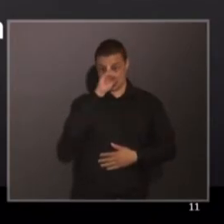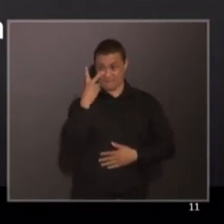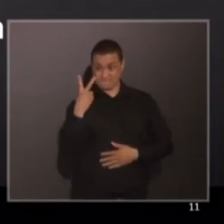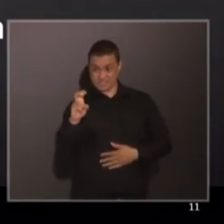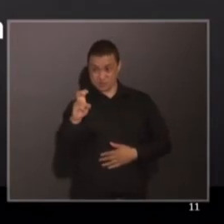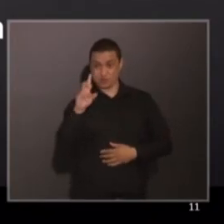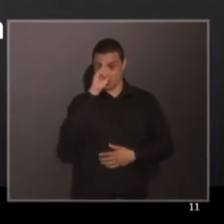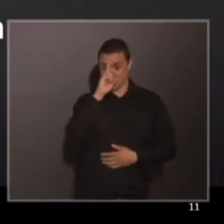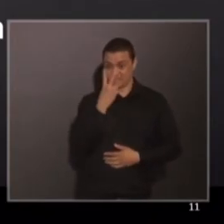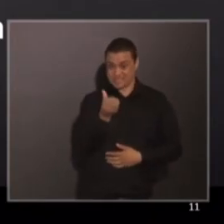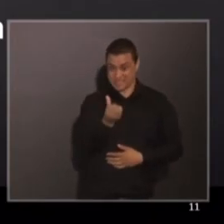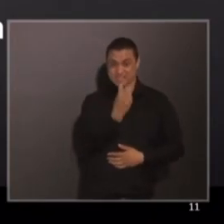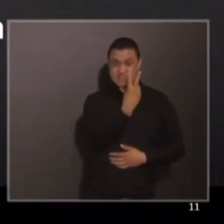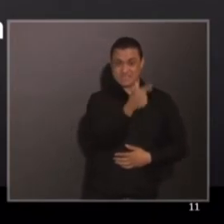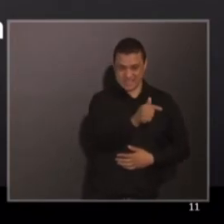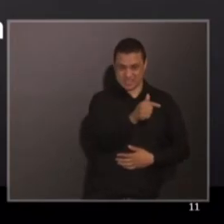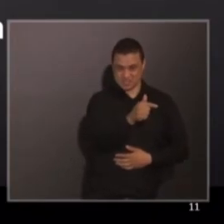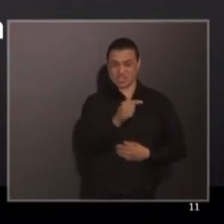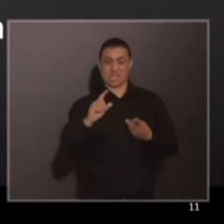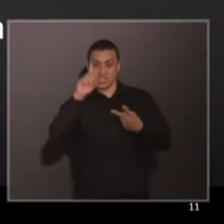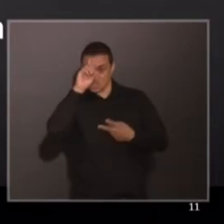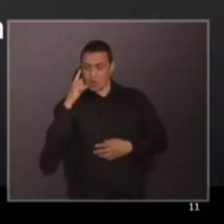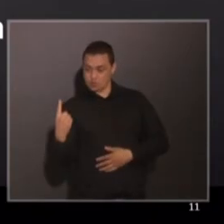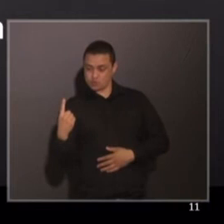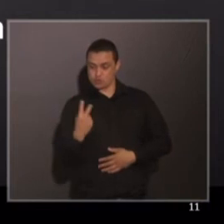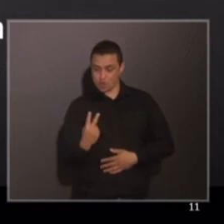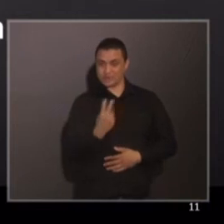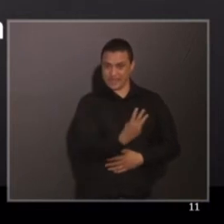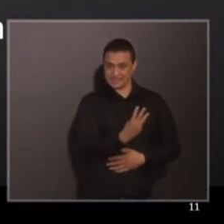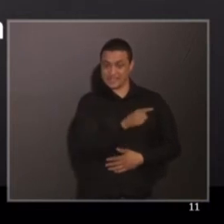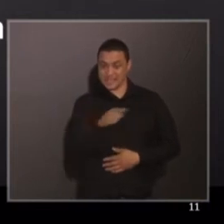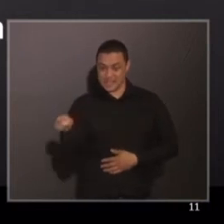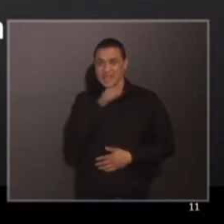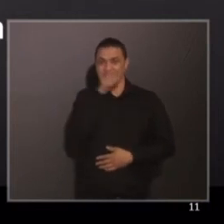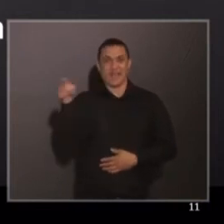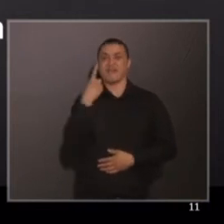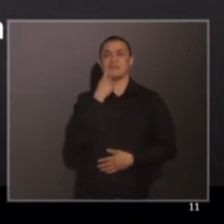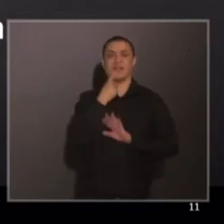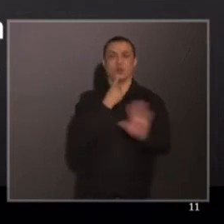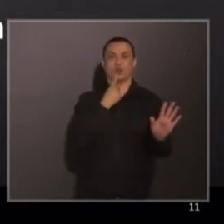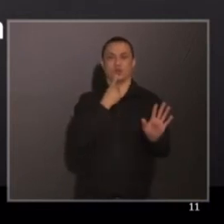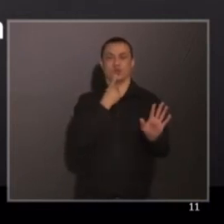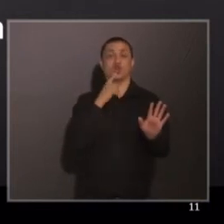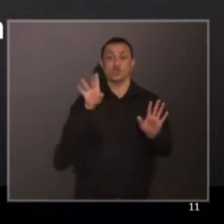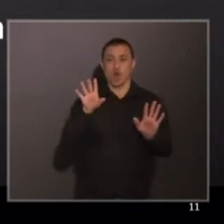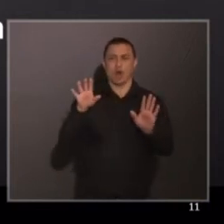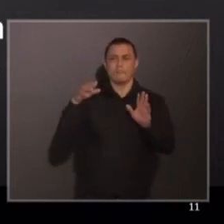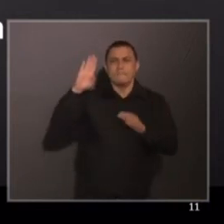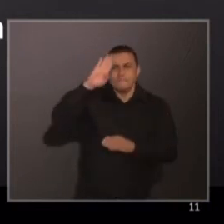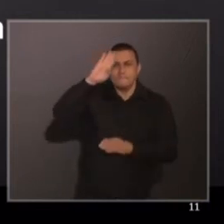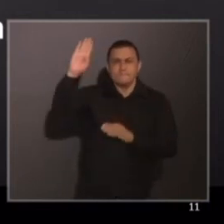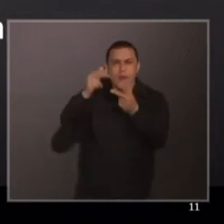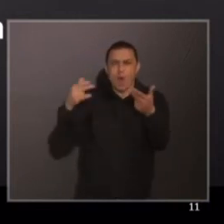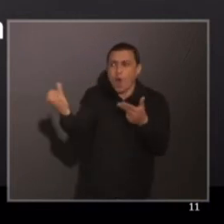ano para conter o avanço da correia do 19 no estado apenas serviços essenciais poderão funcionar nos dias 25 26 e 27